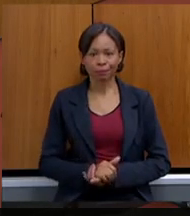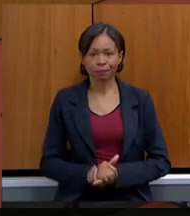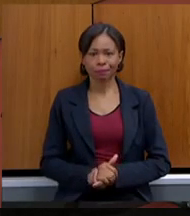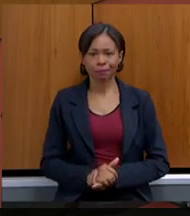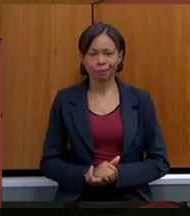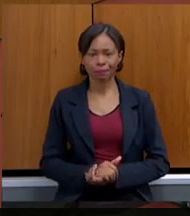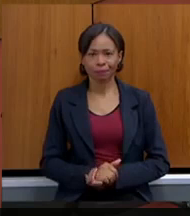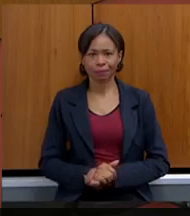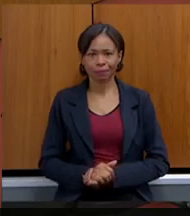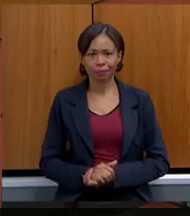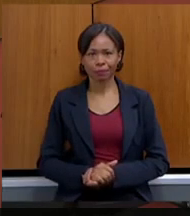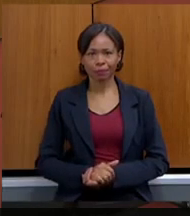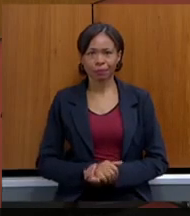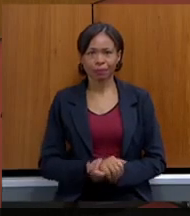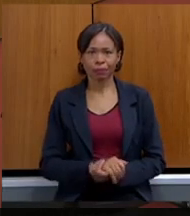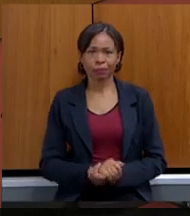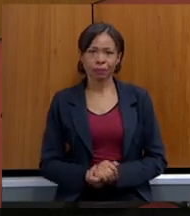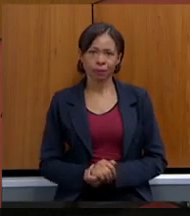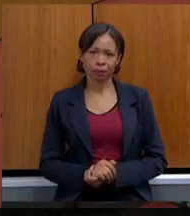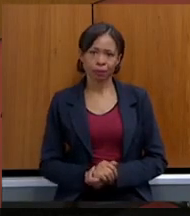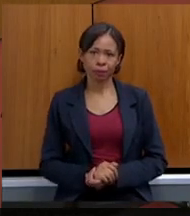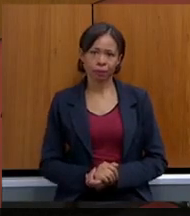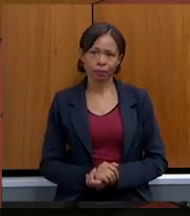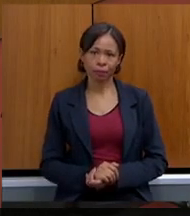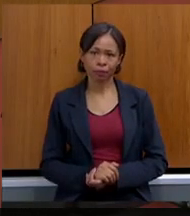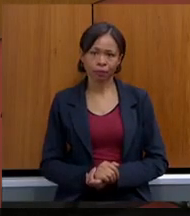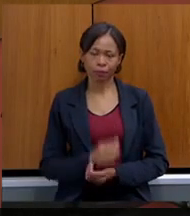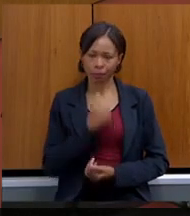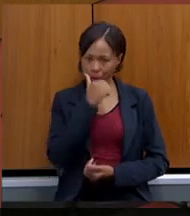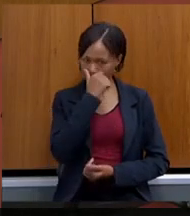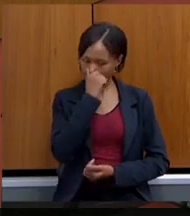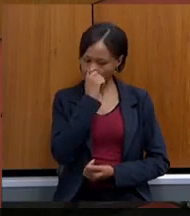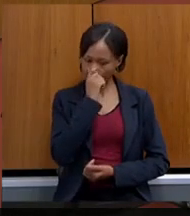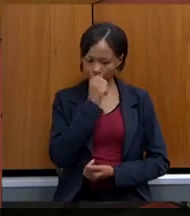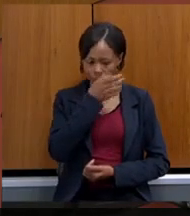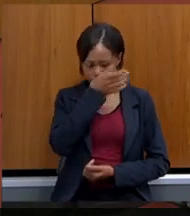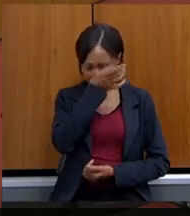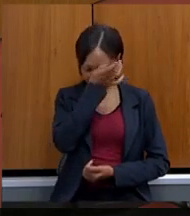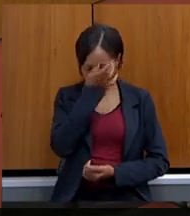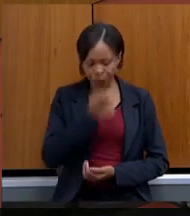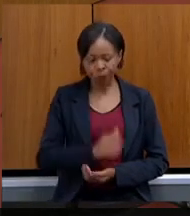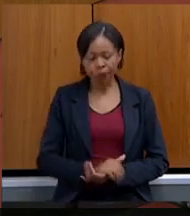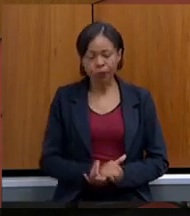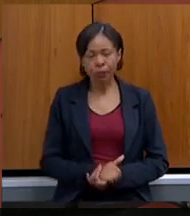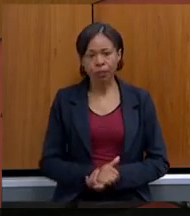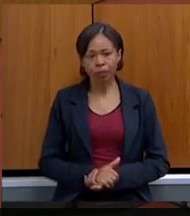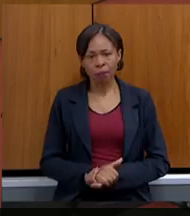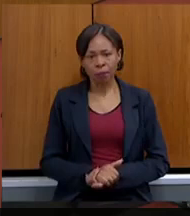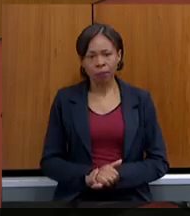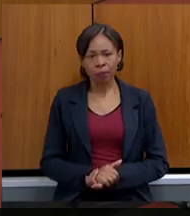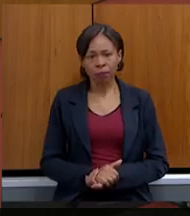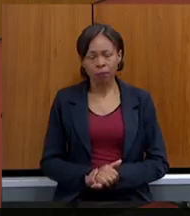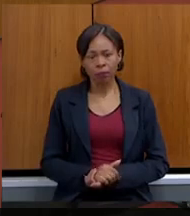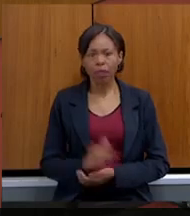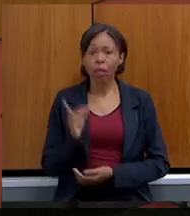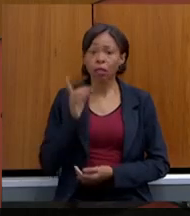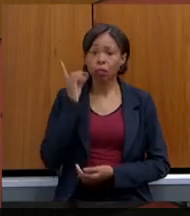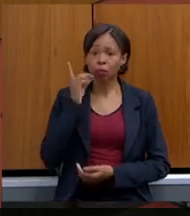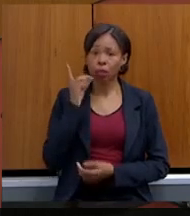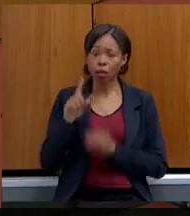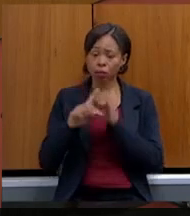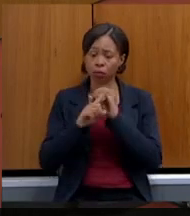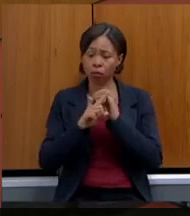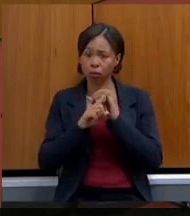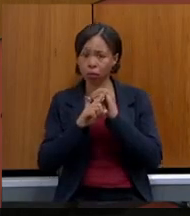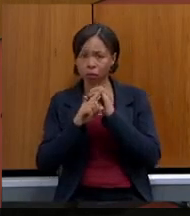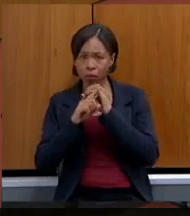e a senhora e tchau o deputado Se eu precisar abrir